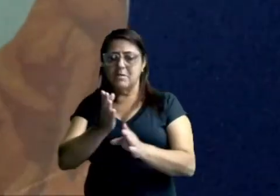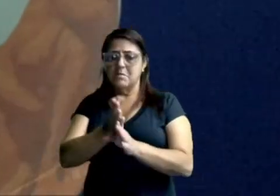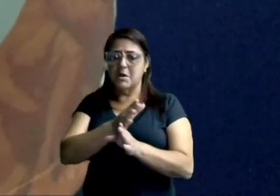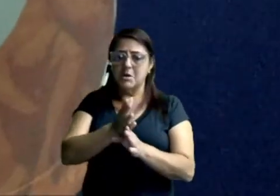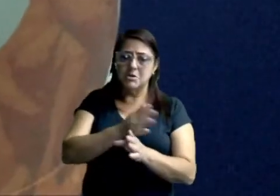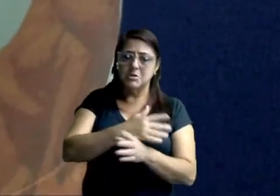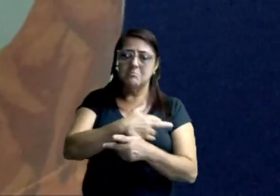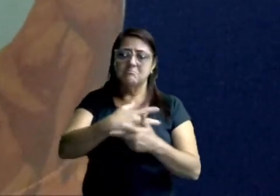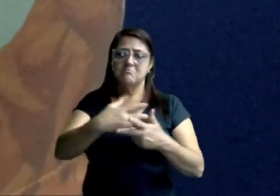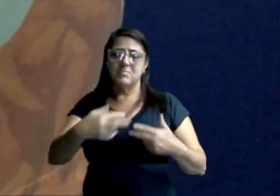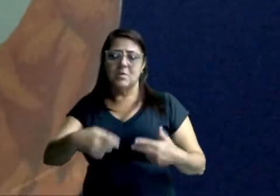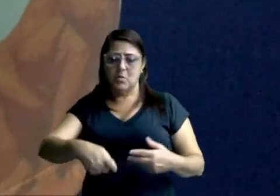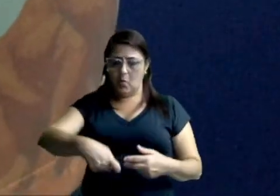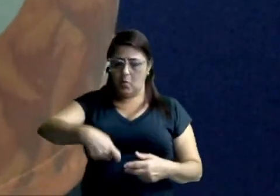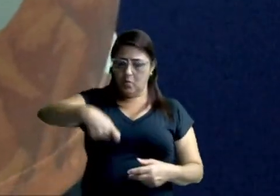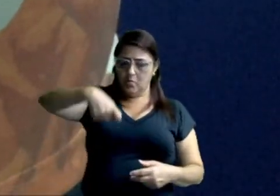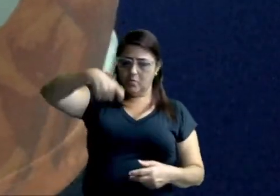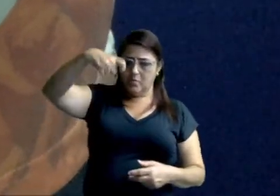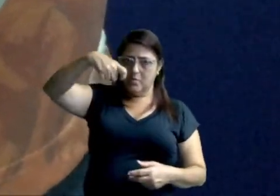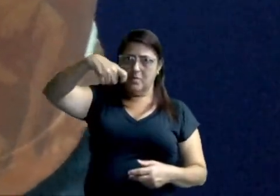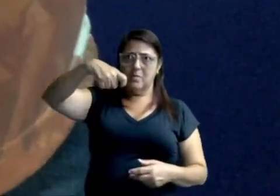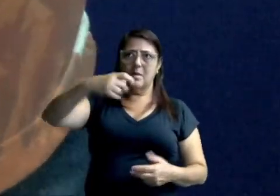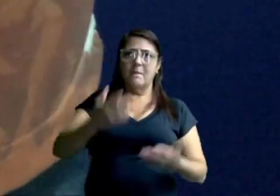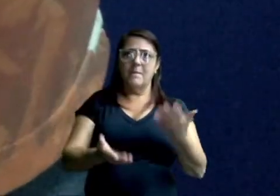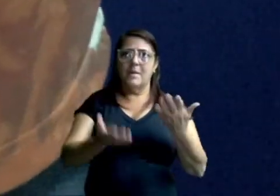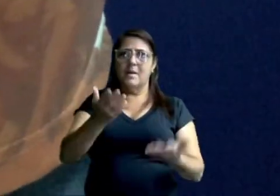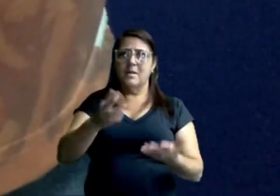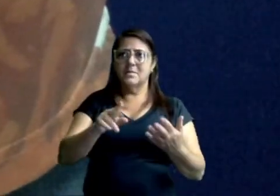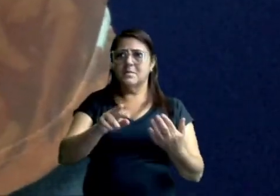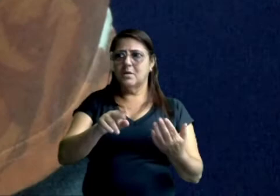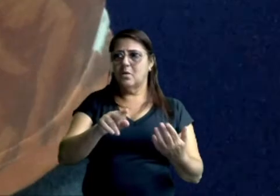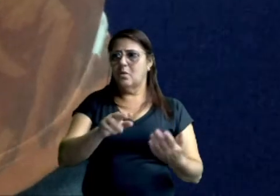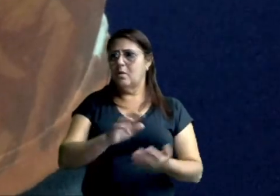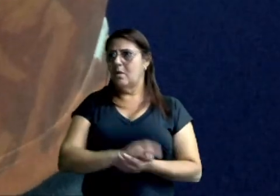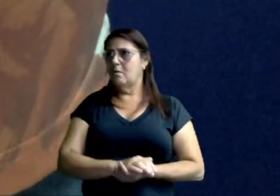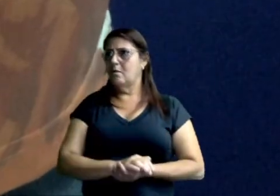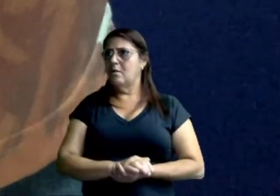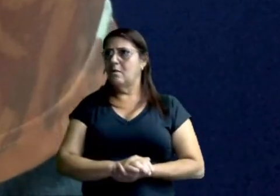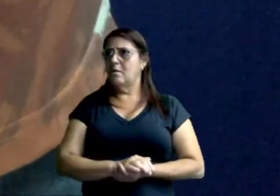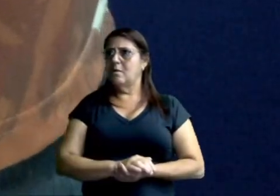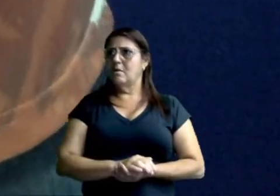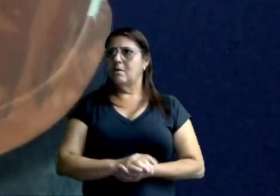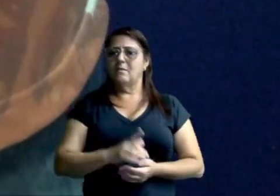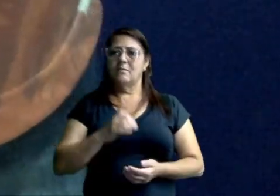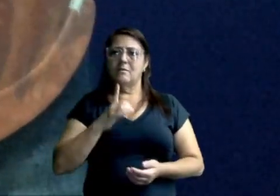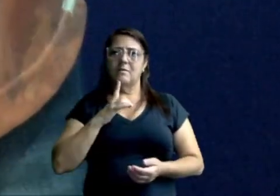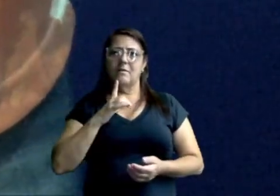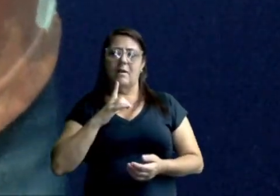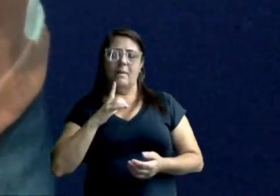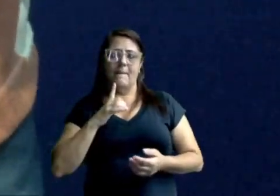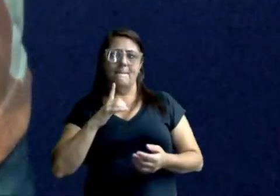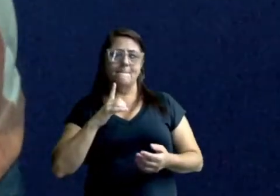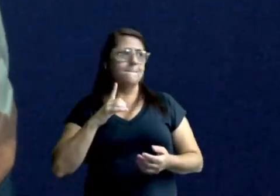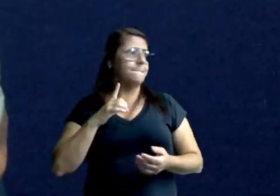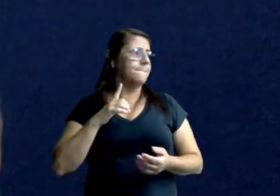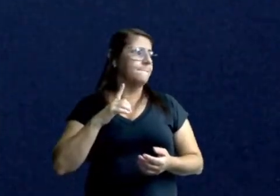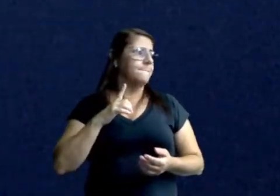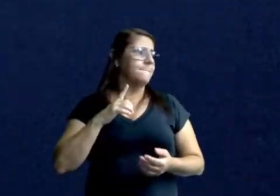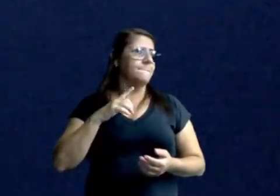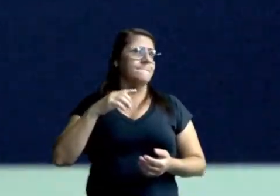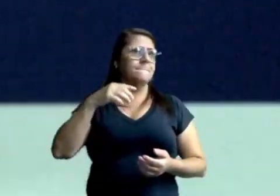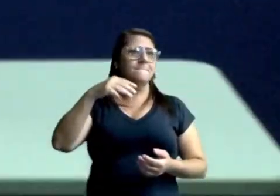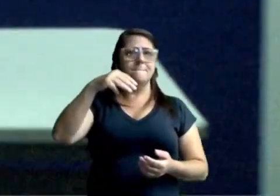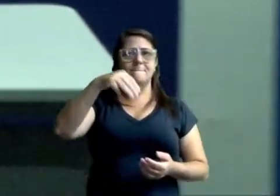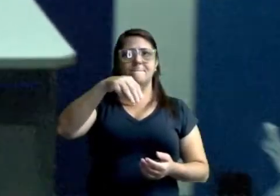aqui ao contrário, né? Aqui, ó, é uma balança, tá? Aqui, ó. Então ela vai medir quanto de massa, né, peso, né? Quanto